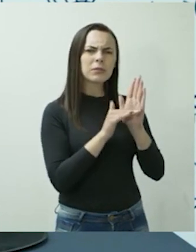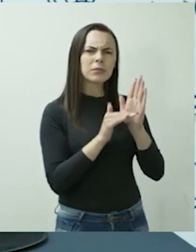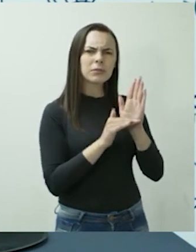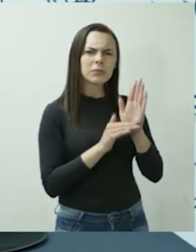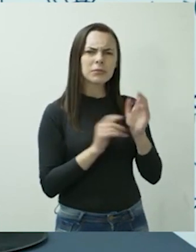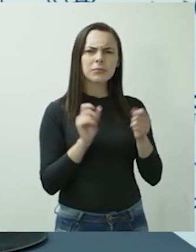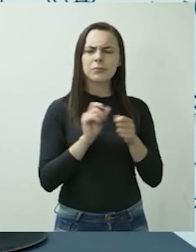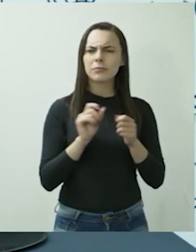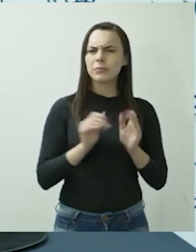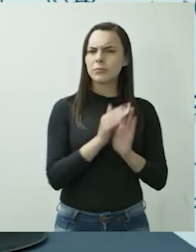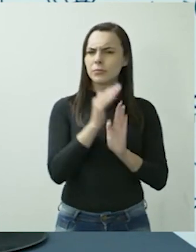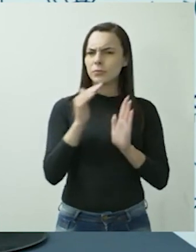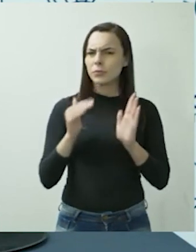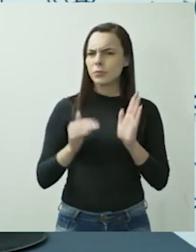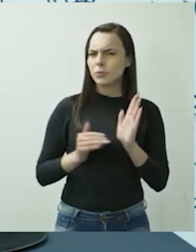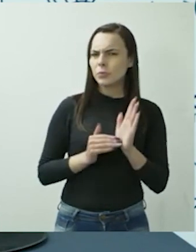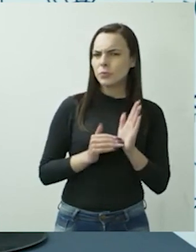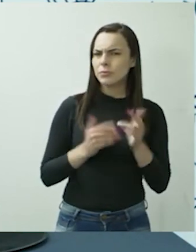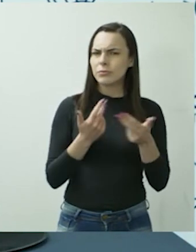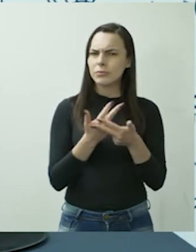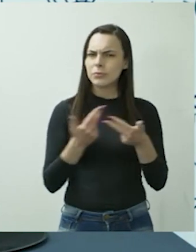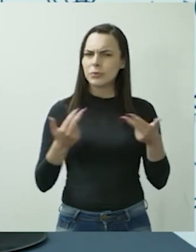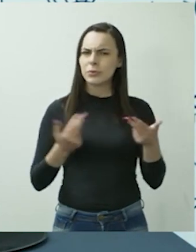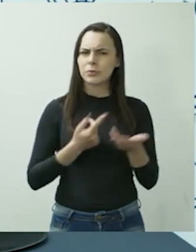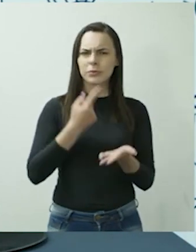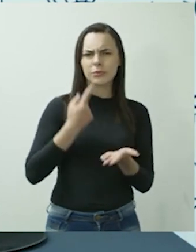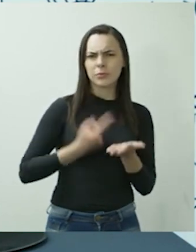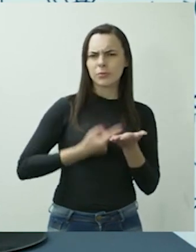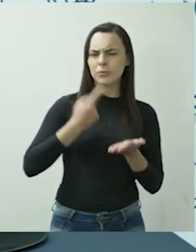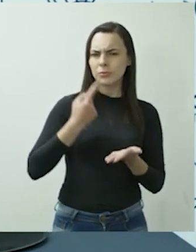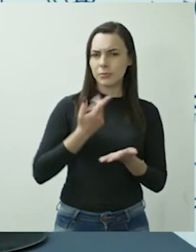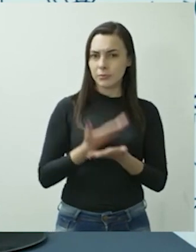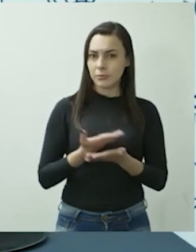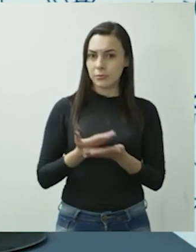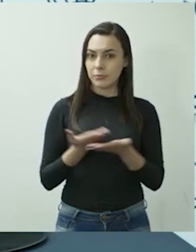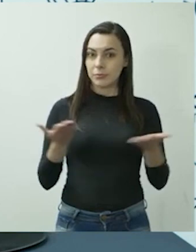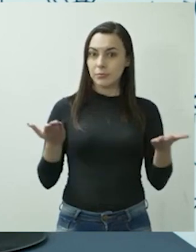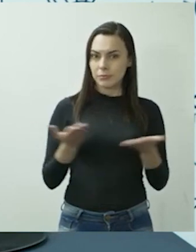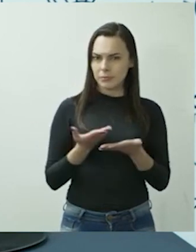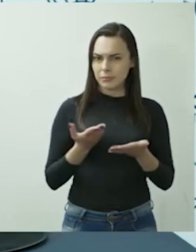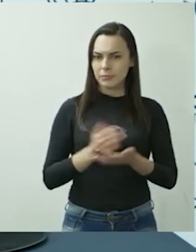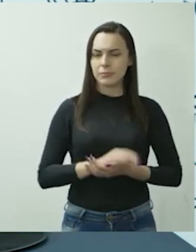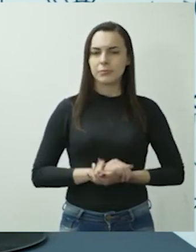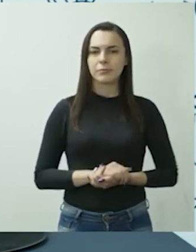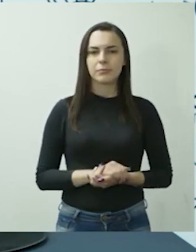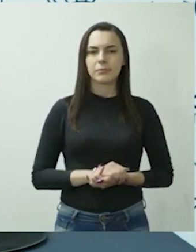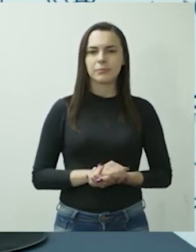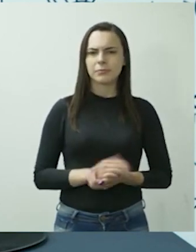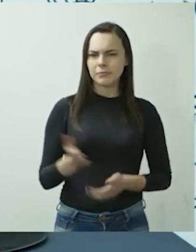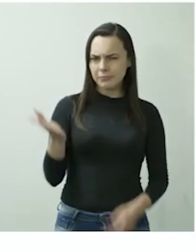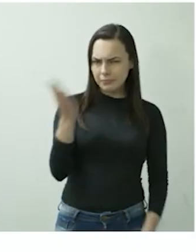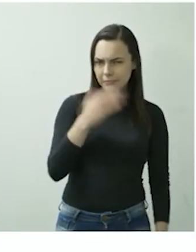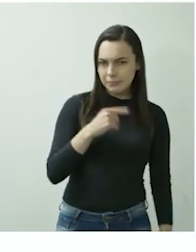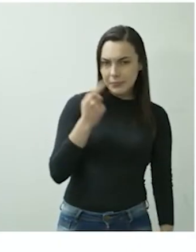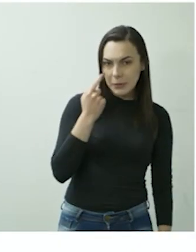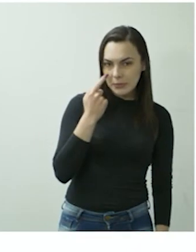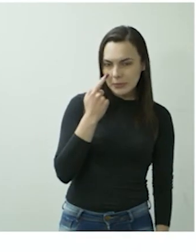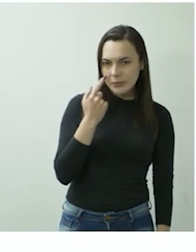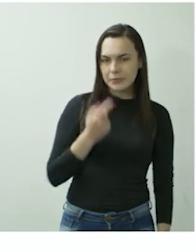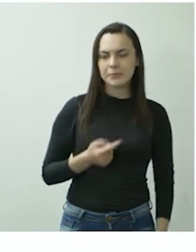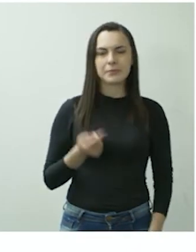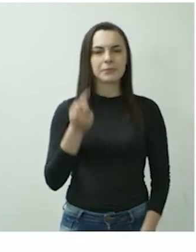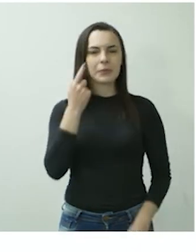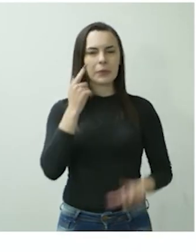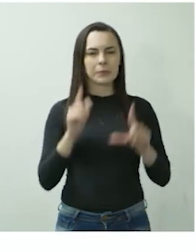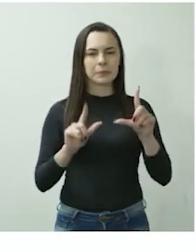as nossas... o que nós pensamos para a nossa aula hoje. Vamos ver? Vejam na tela